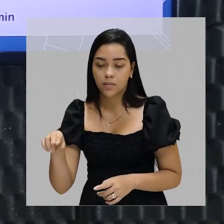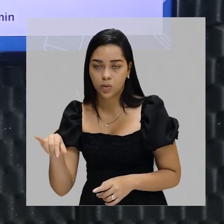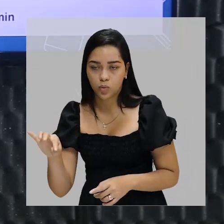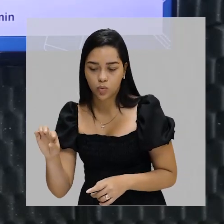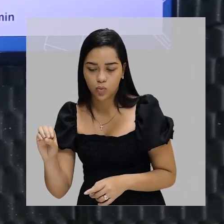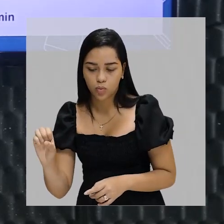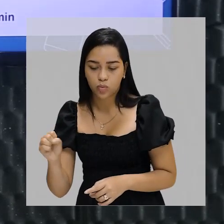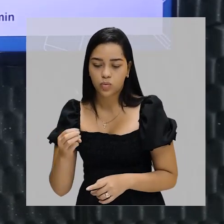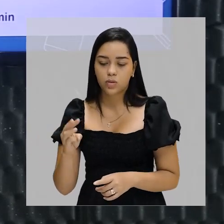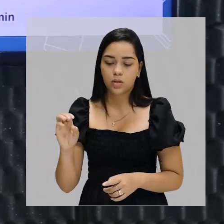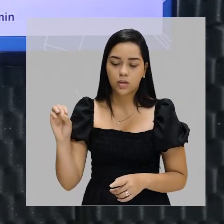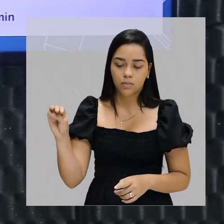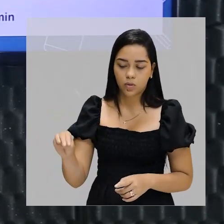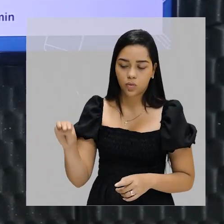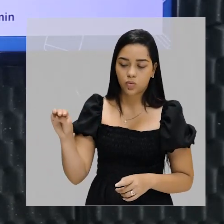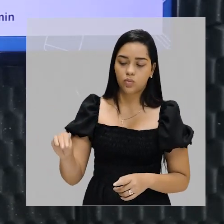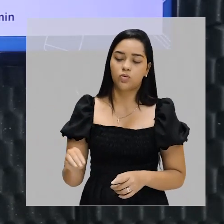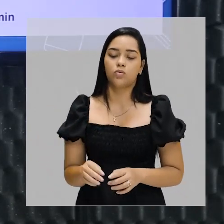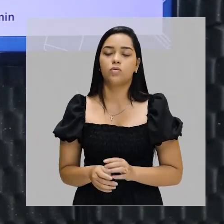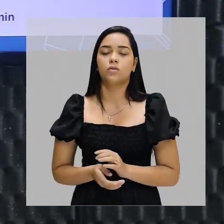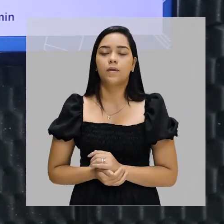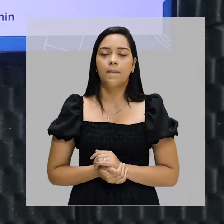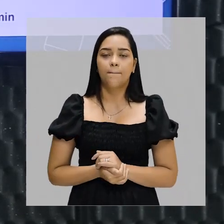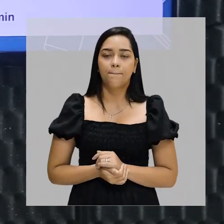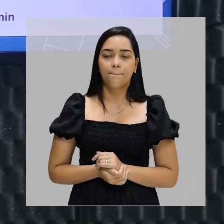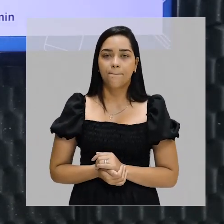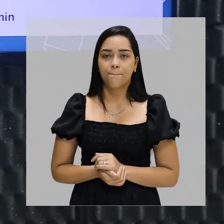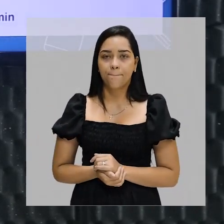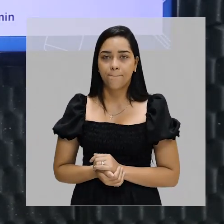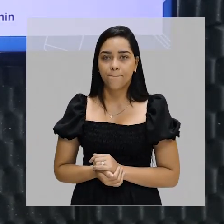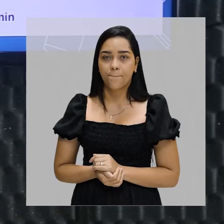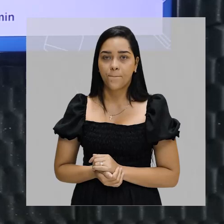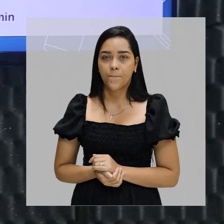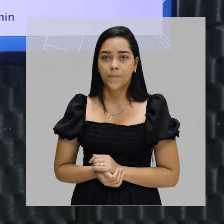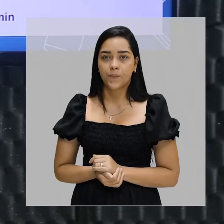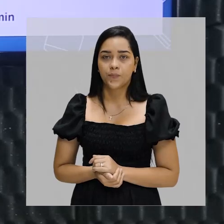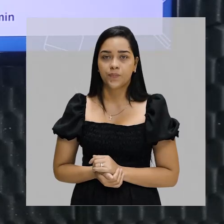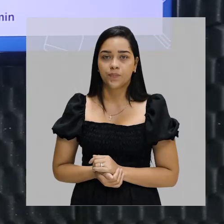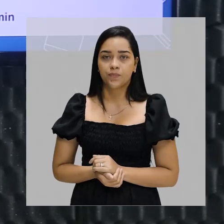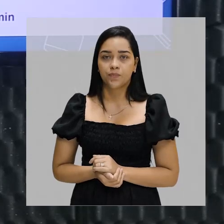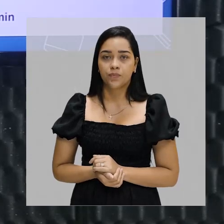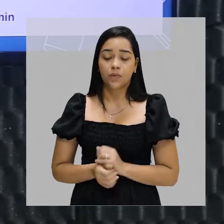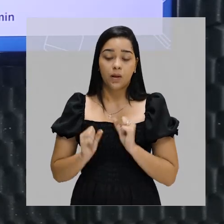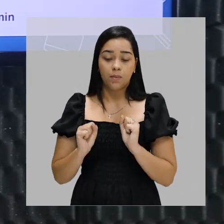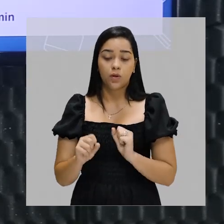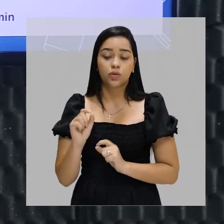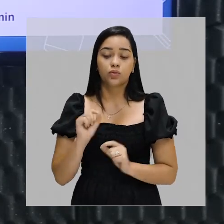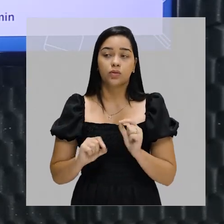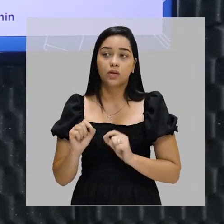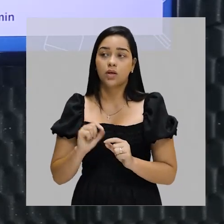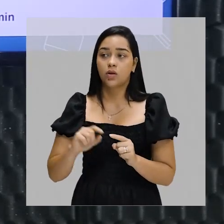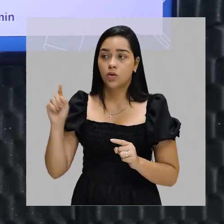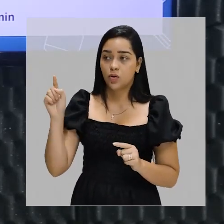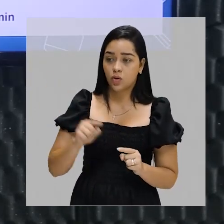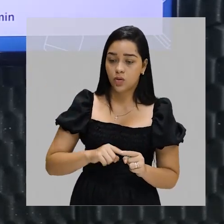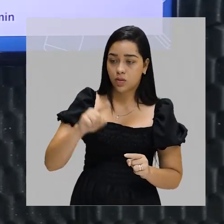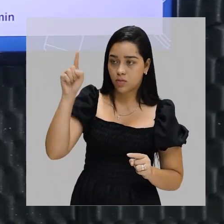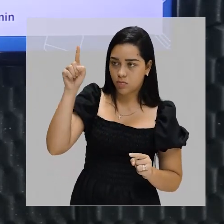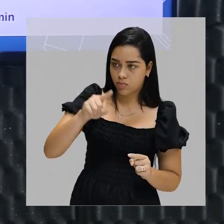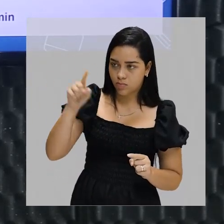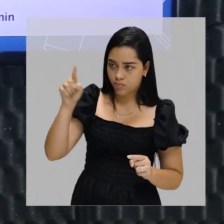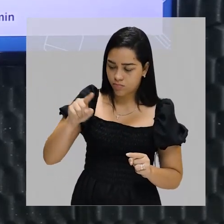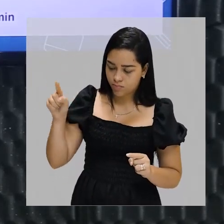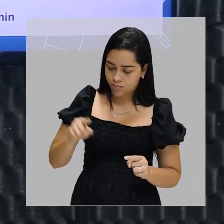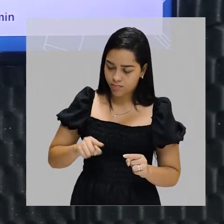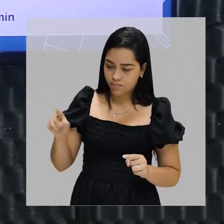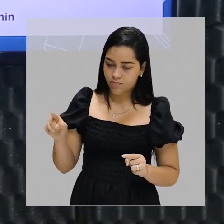1.800 dividido por 60. 1.800 dividido por 60. Podemos, olha só, cortar um zero de cima com um